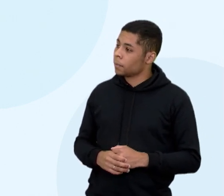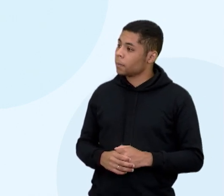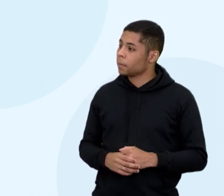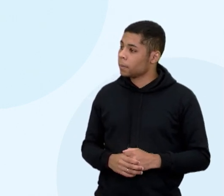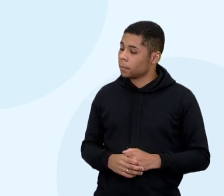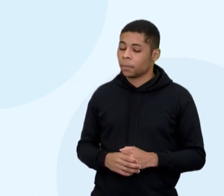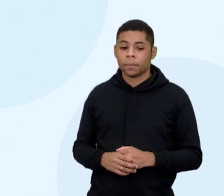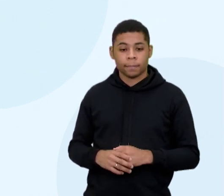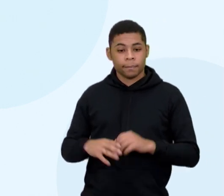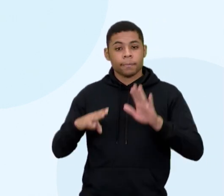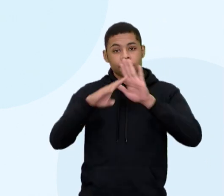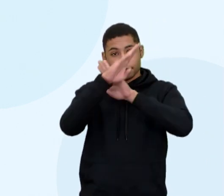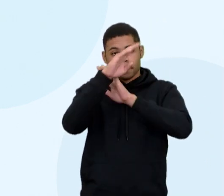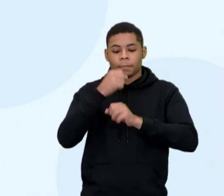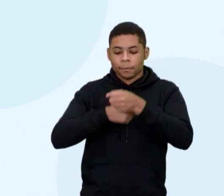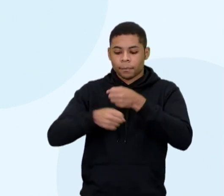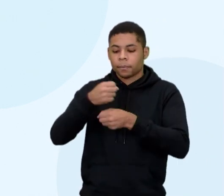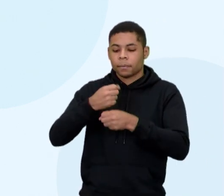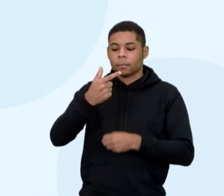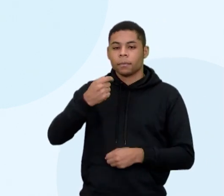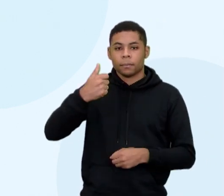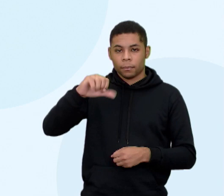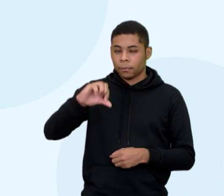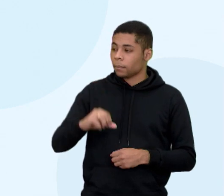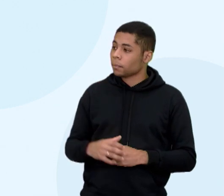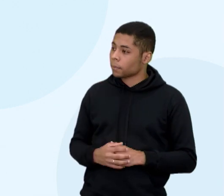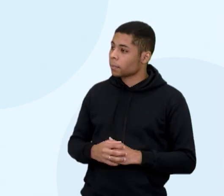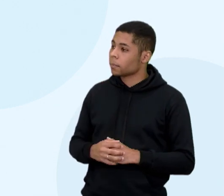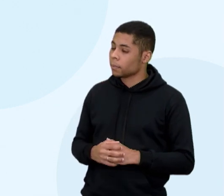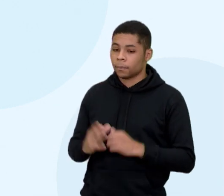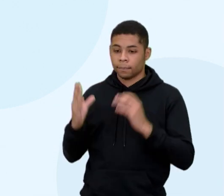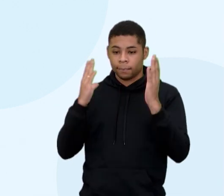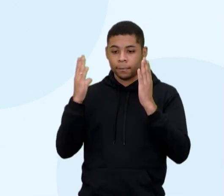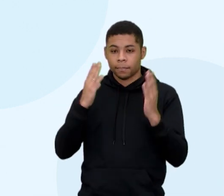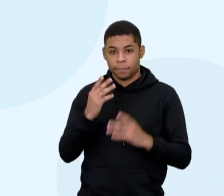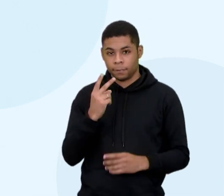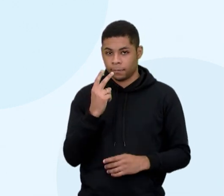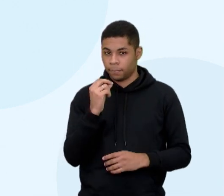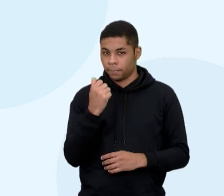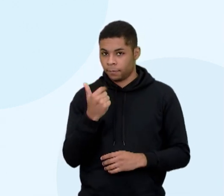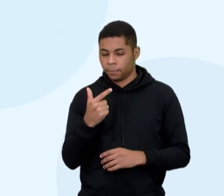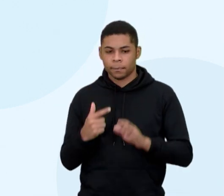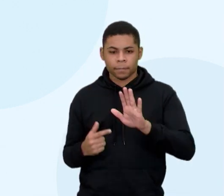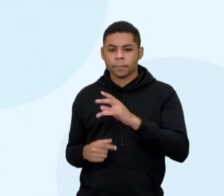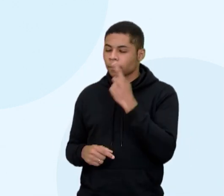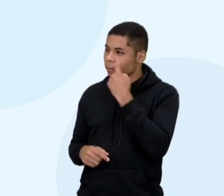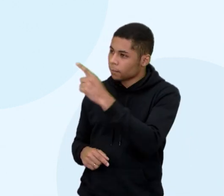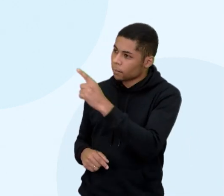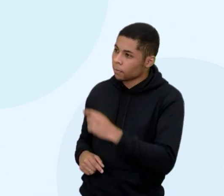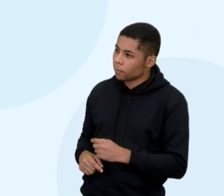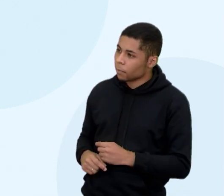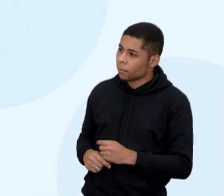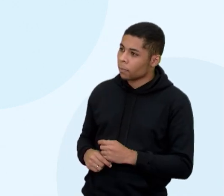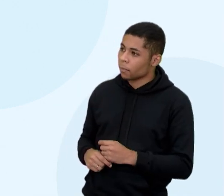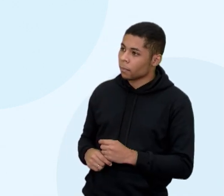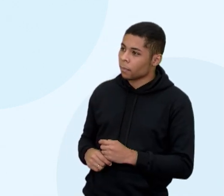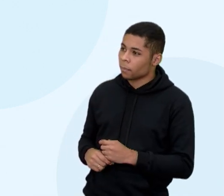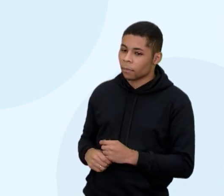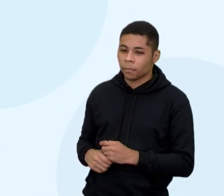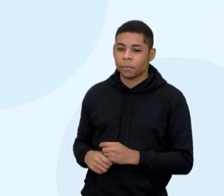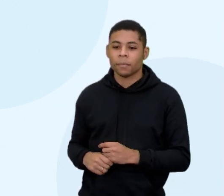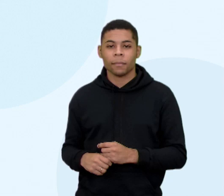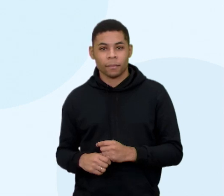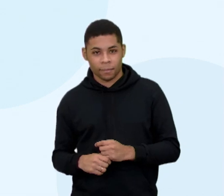em 2019, se comparado a 2012. Essa mudança pode ser observada pela menor porcentagem encontrada